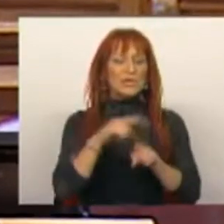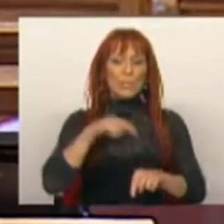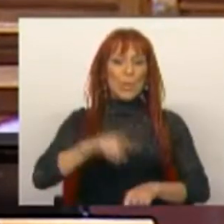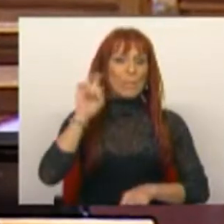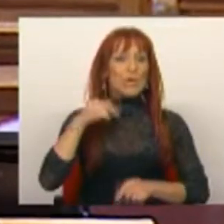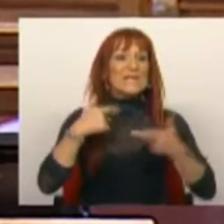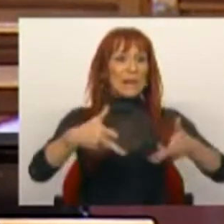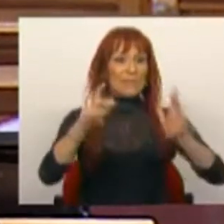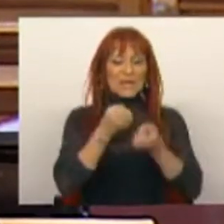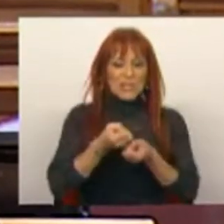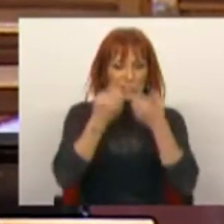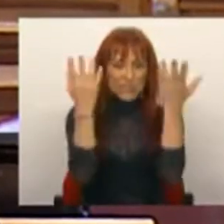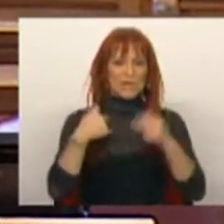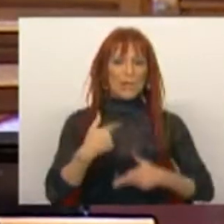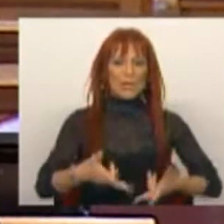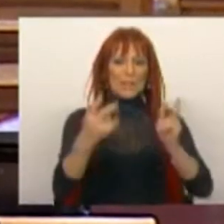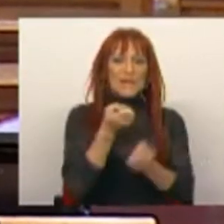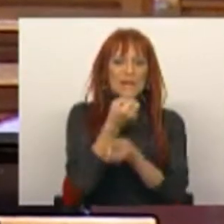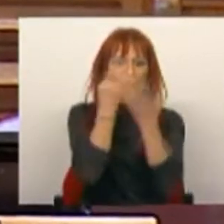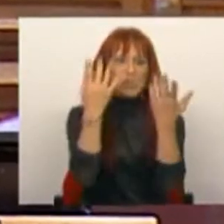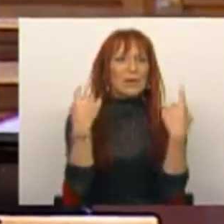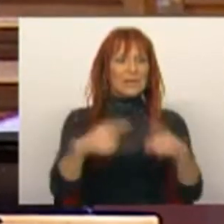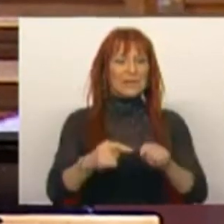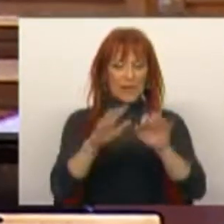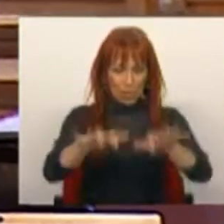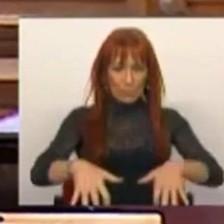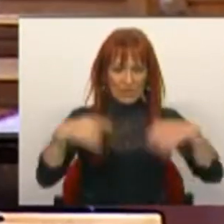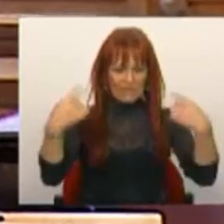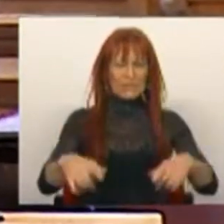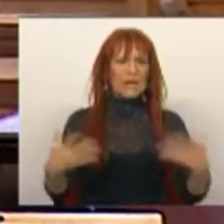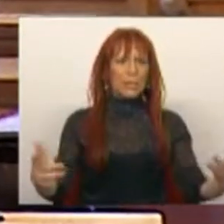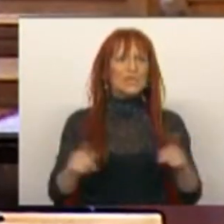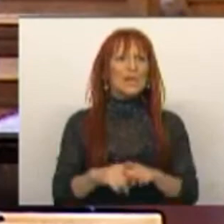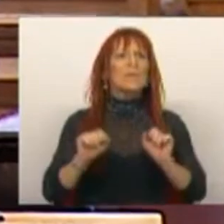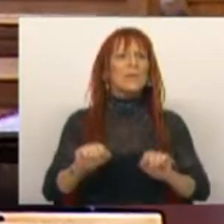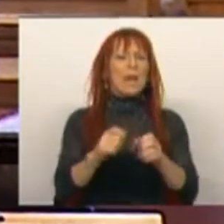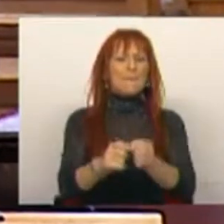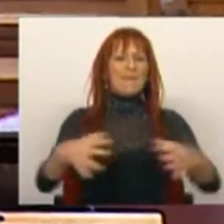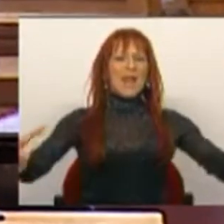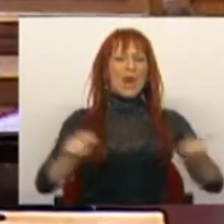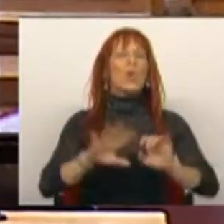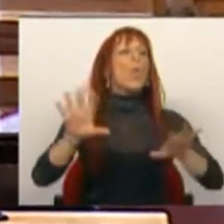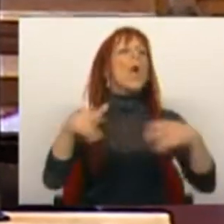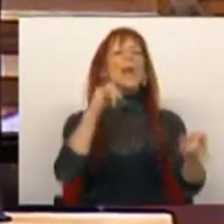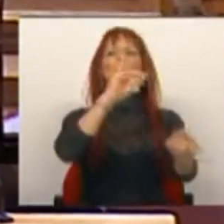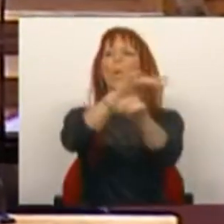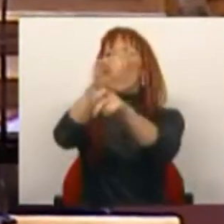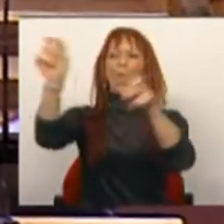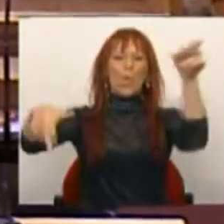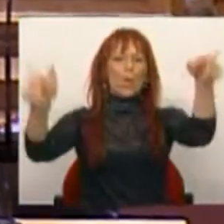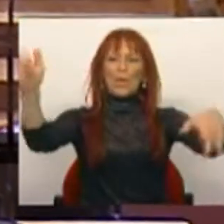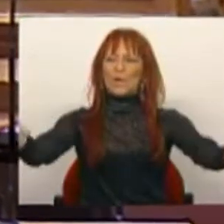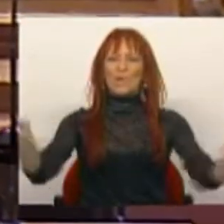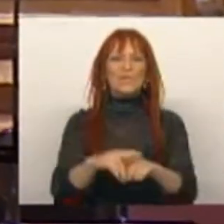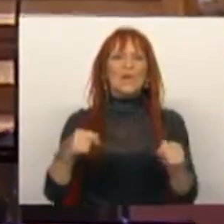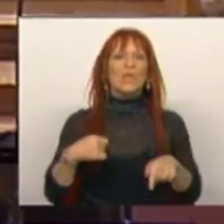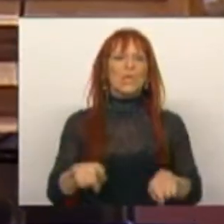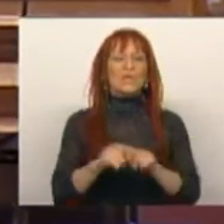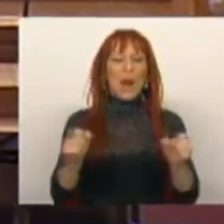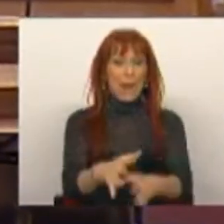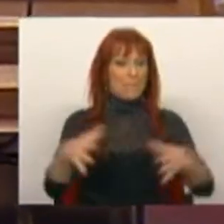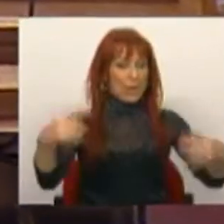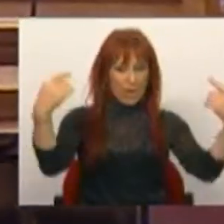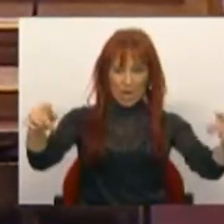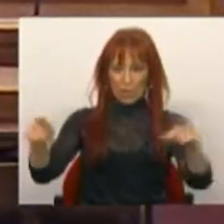importante é a liberdade de expressão. E a liberdade de expressão tem neste Parlamento um lugar maior do que em qualquer outro sítio e, portanto, mesmo havendo uma grande